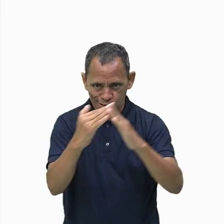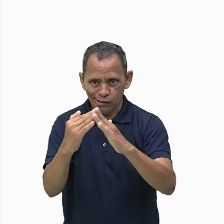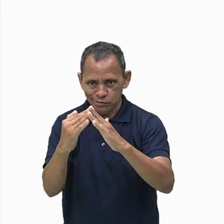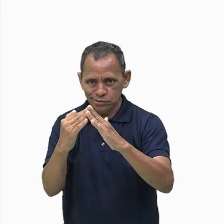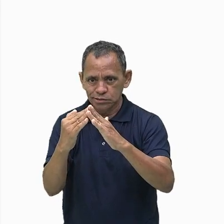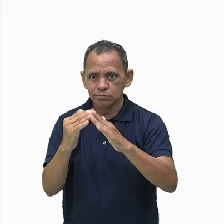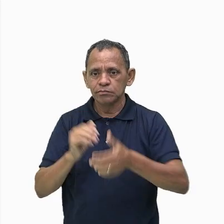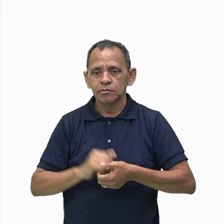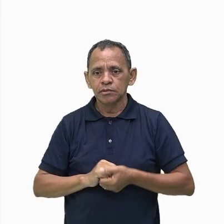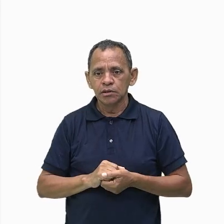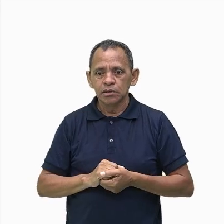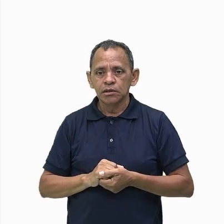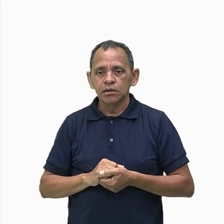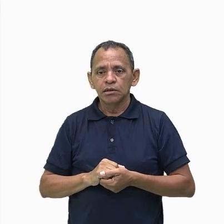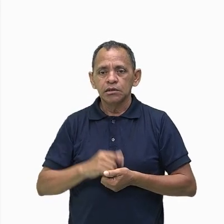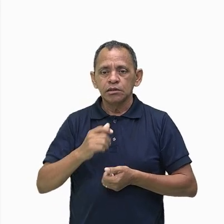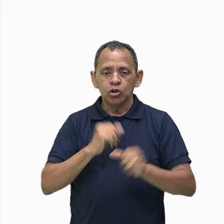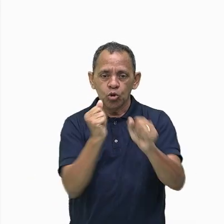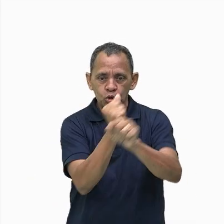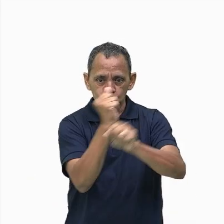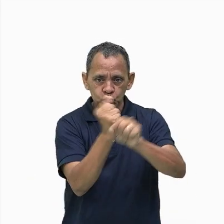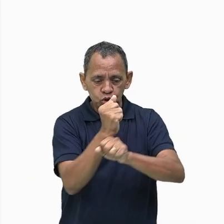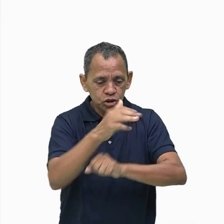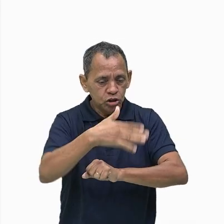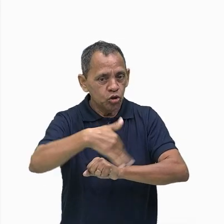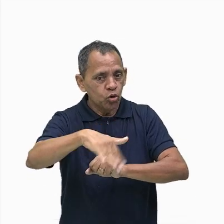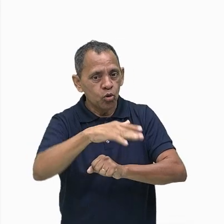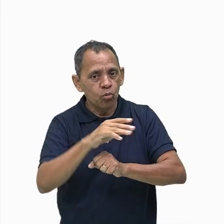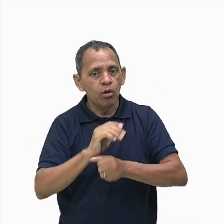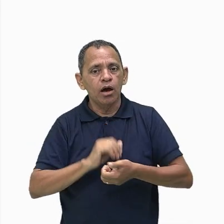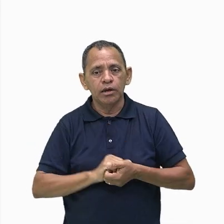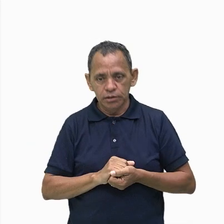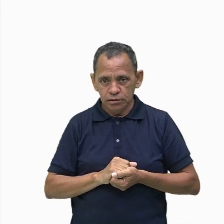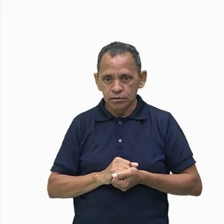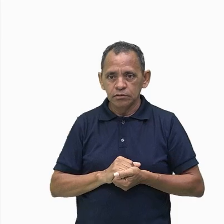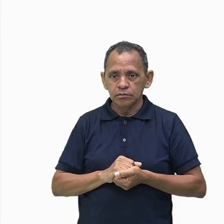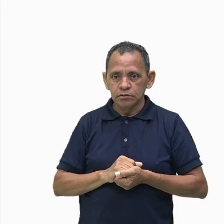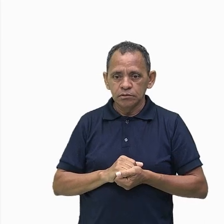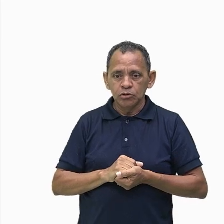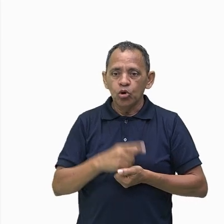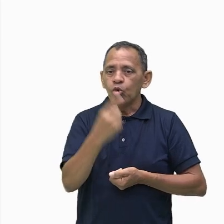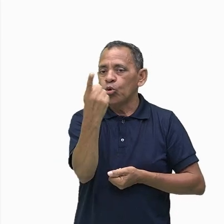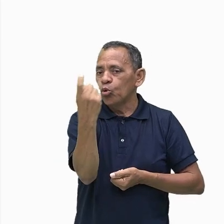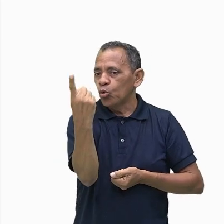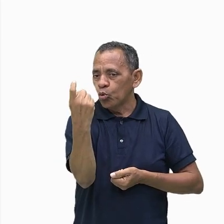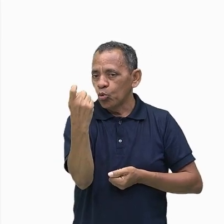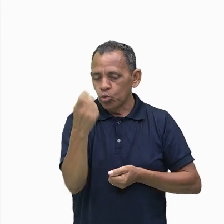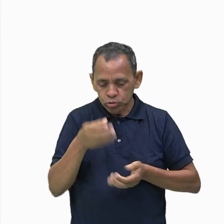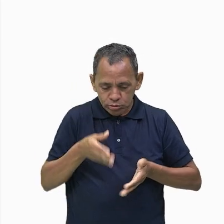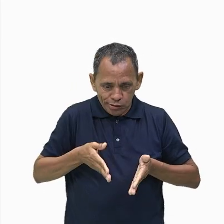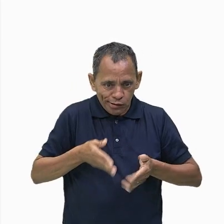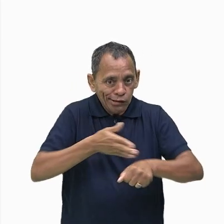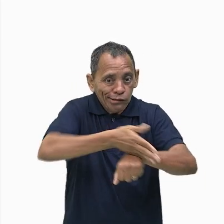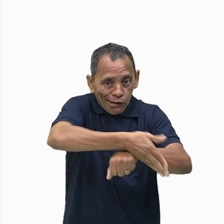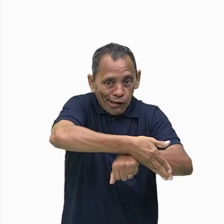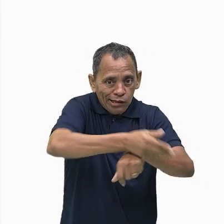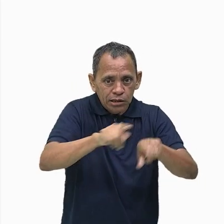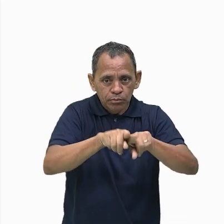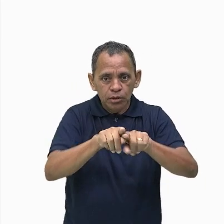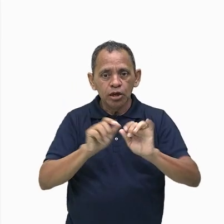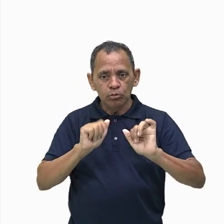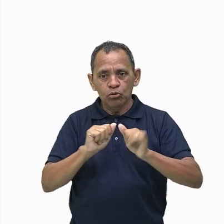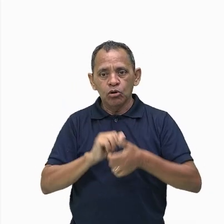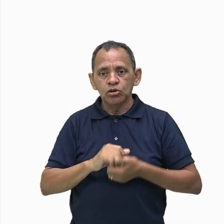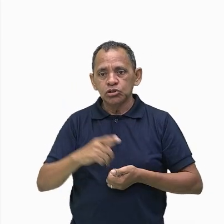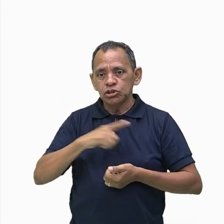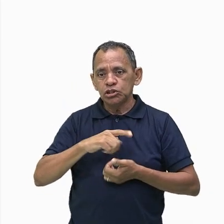que acabam sendo construídas em um terreno contínuo com uma entrada única, né? Então, a gente observa ali que realmente pode vir através